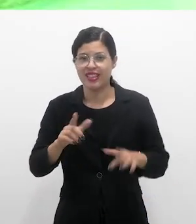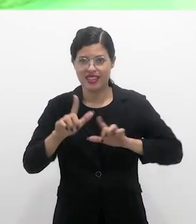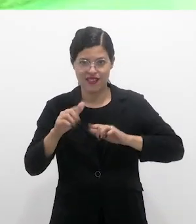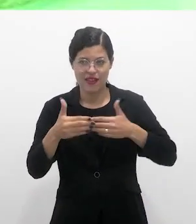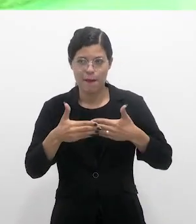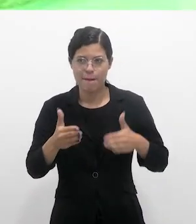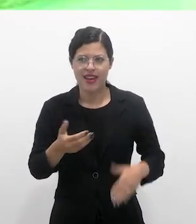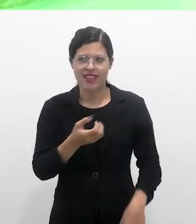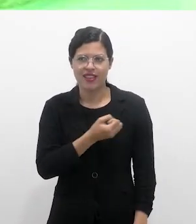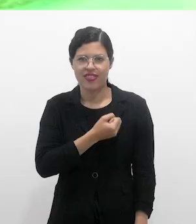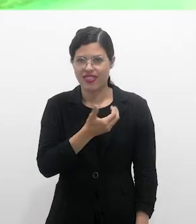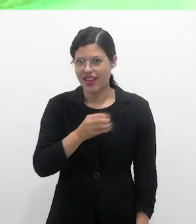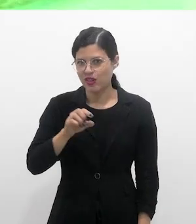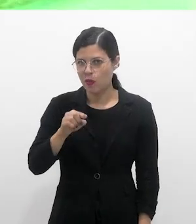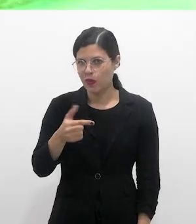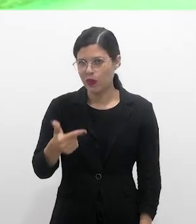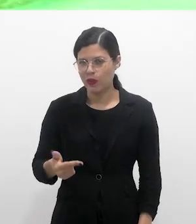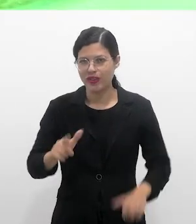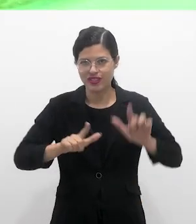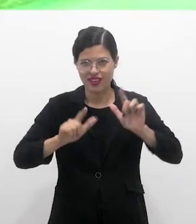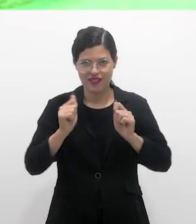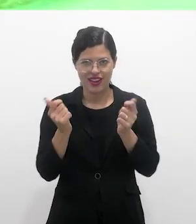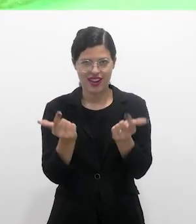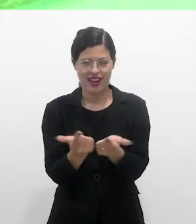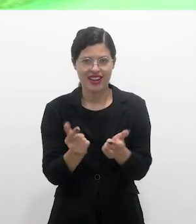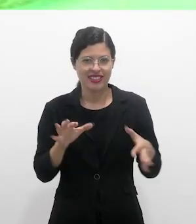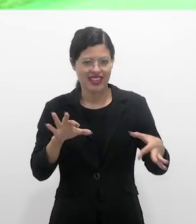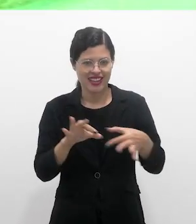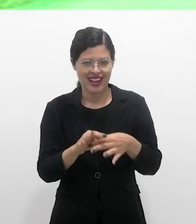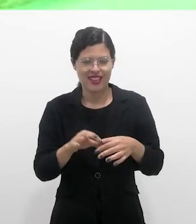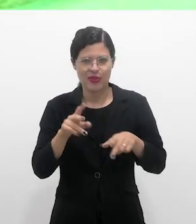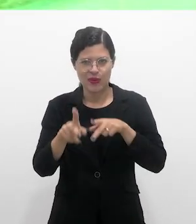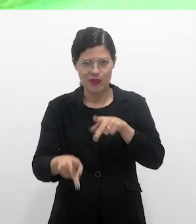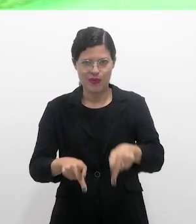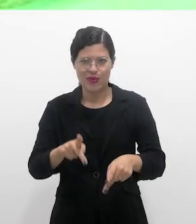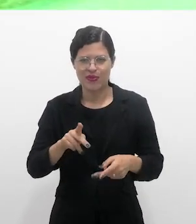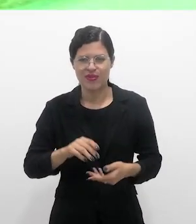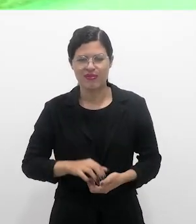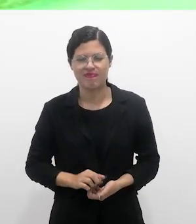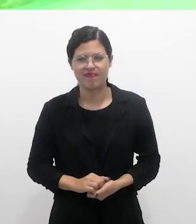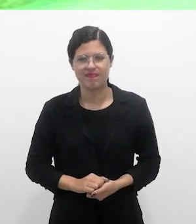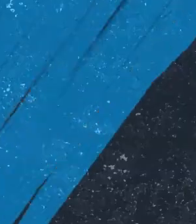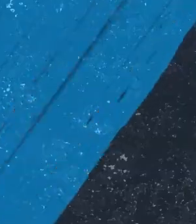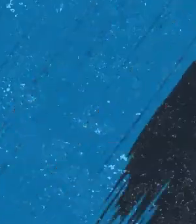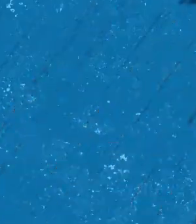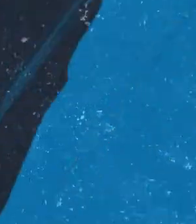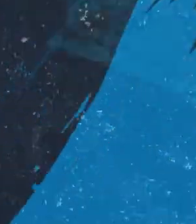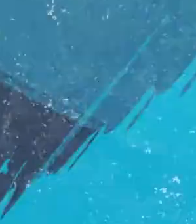canal 10.2. TV Alerj, o canal do povo.